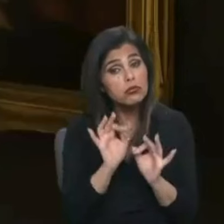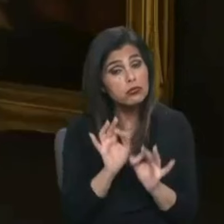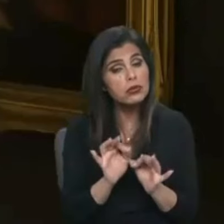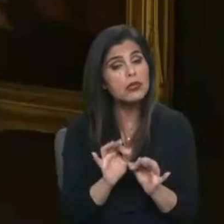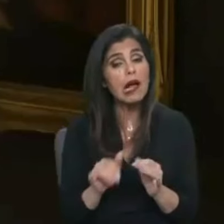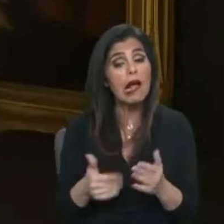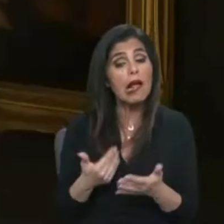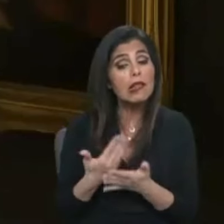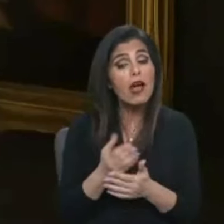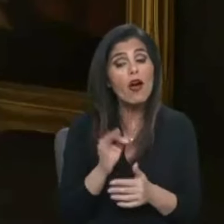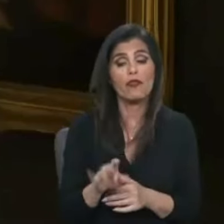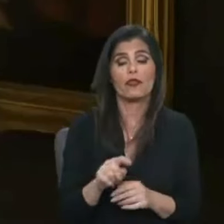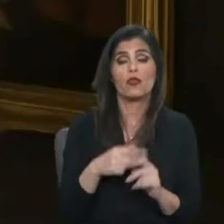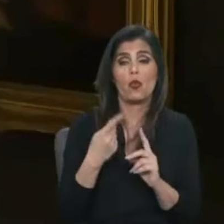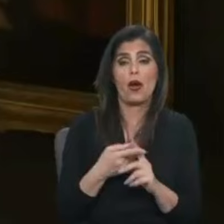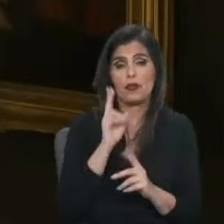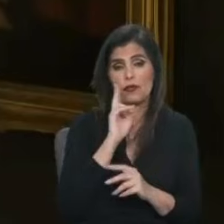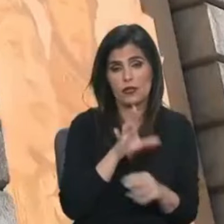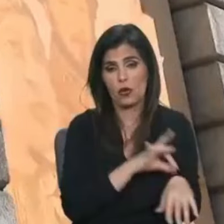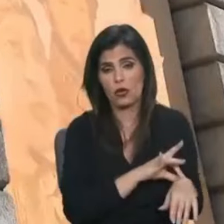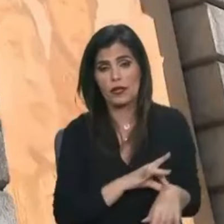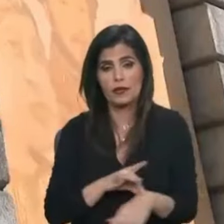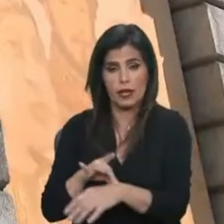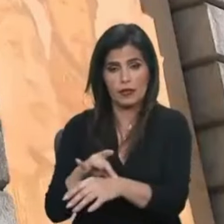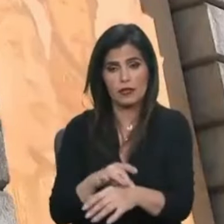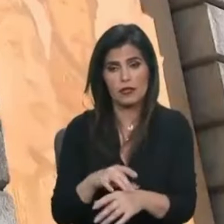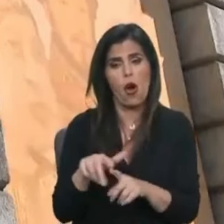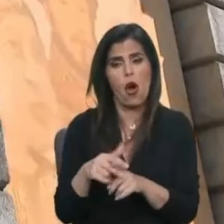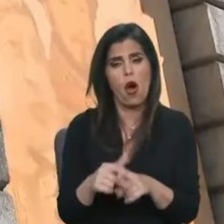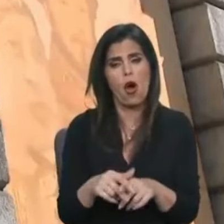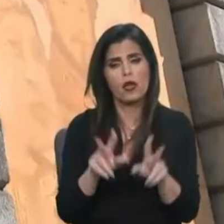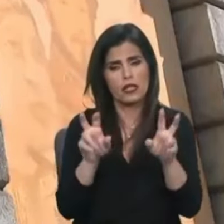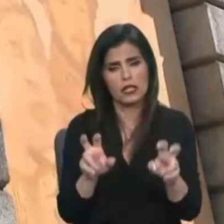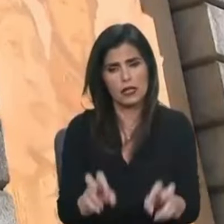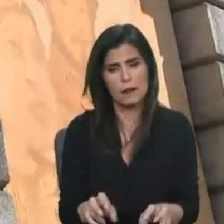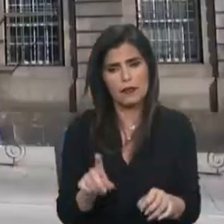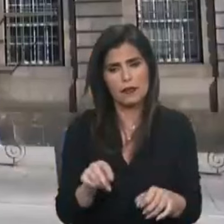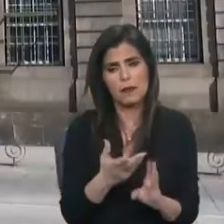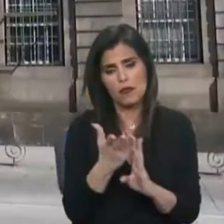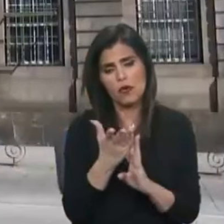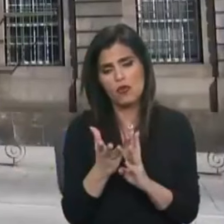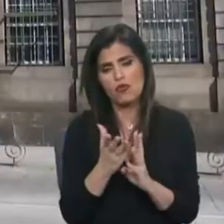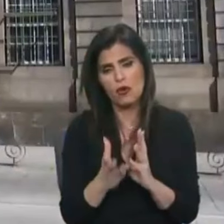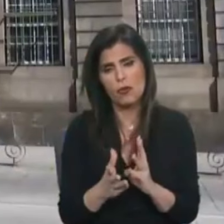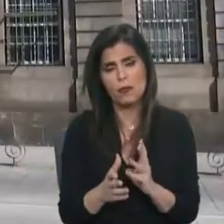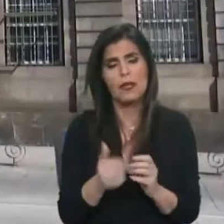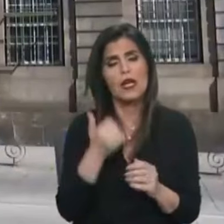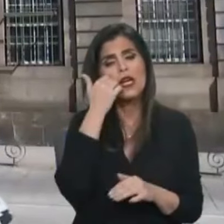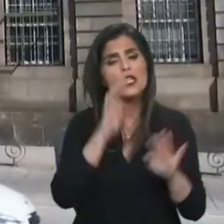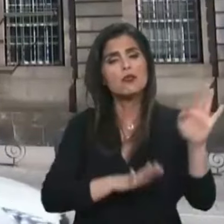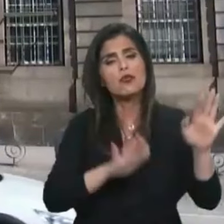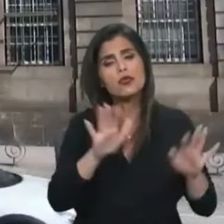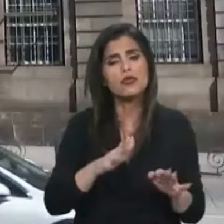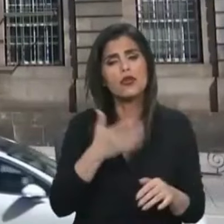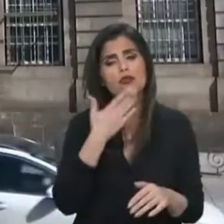ao final do ano juntam-se as visitas orientadas, oficinas temáticas e as várias exposições temporárias.